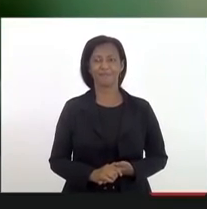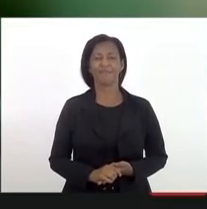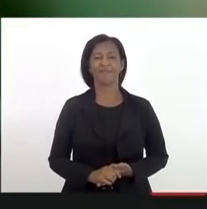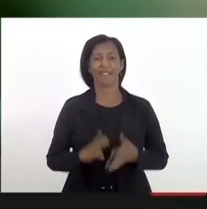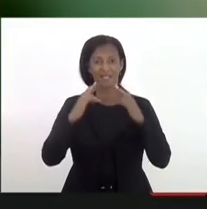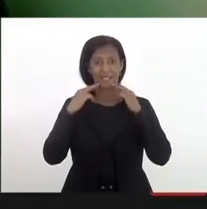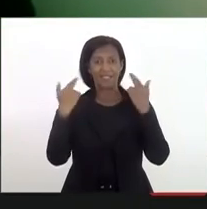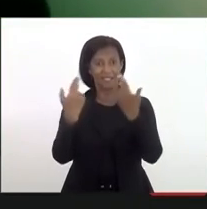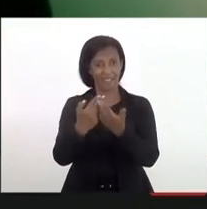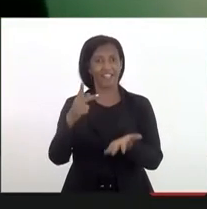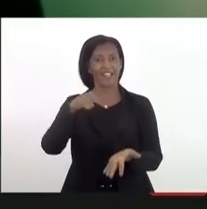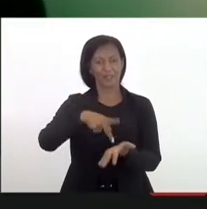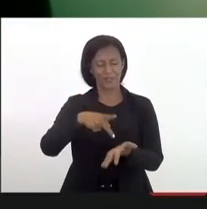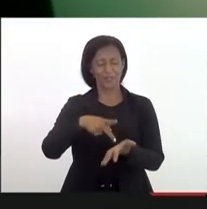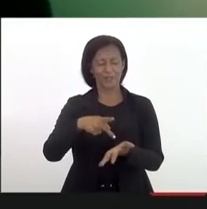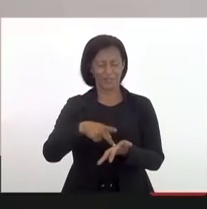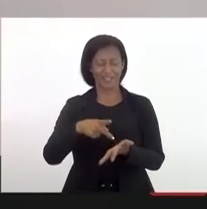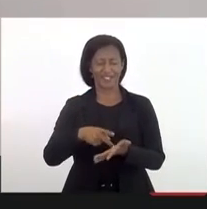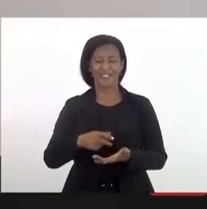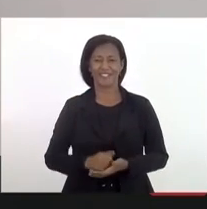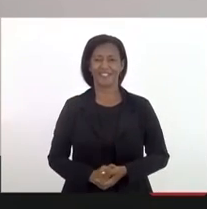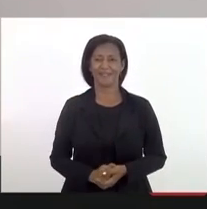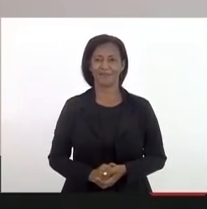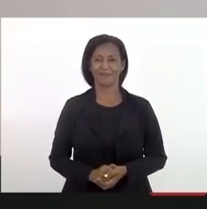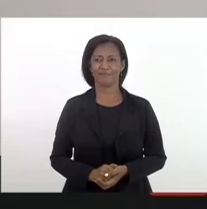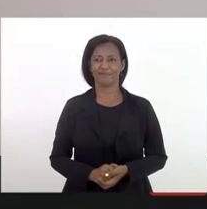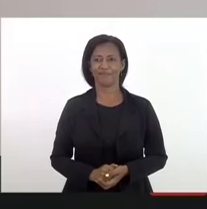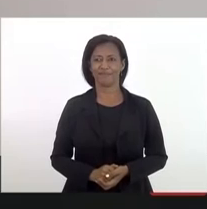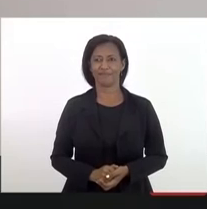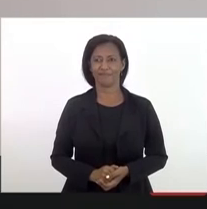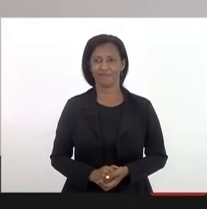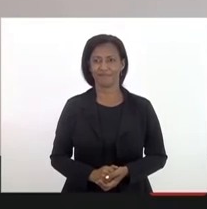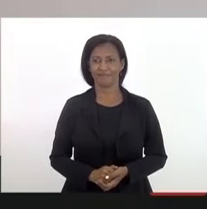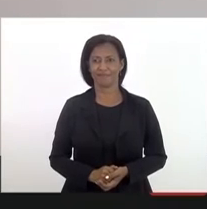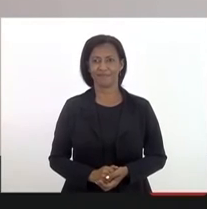sim. Estou sim, Victor. E tricolor.